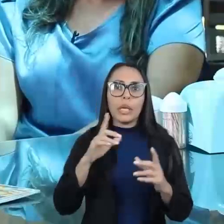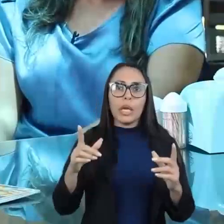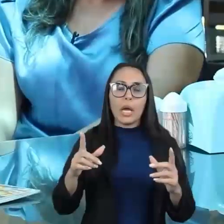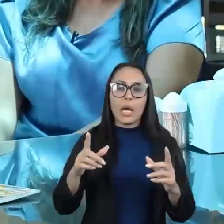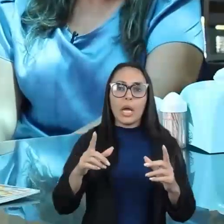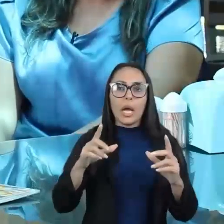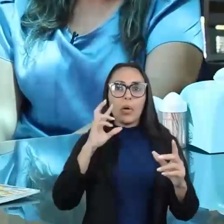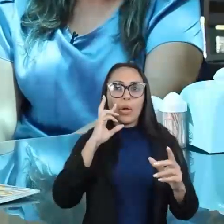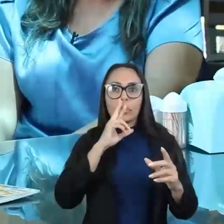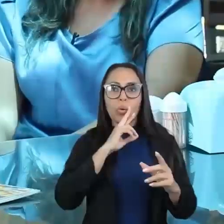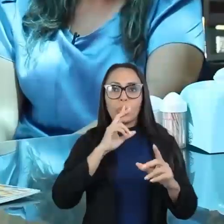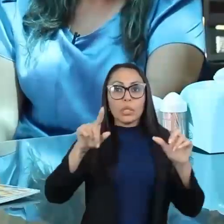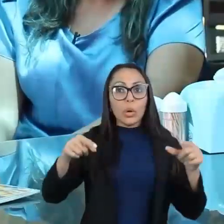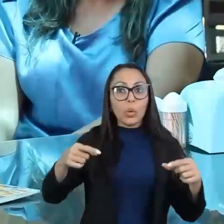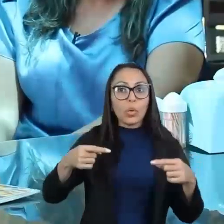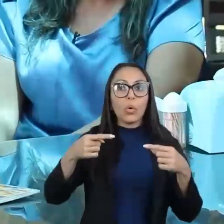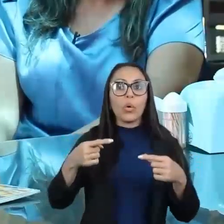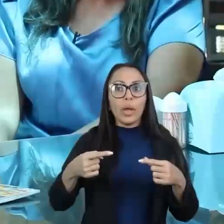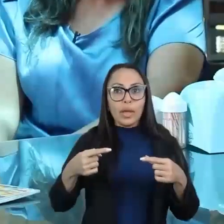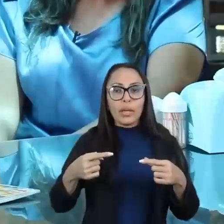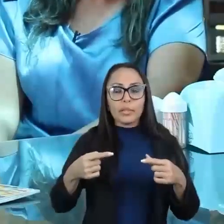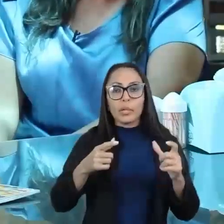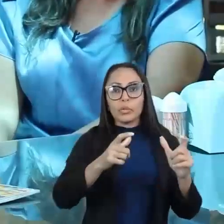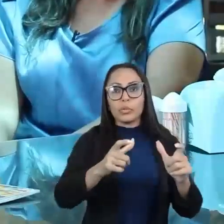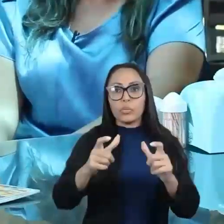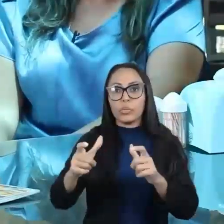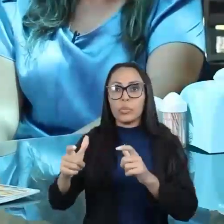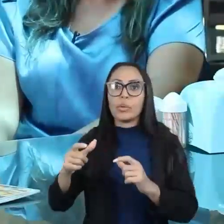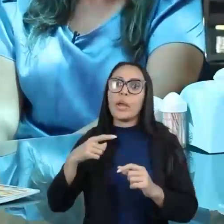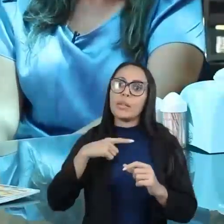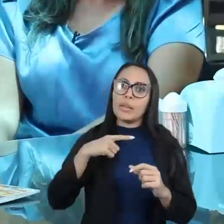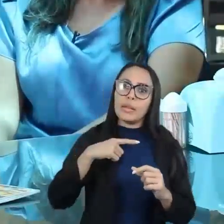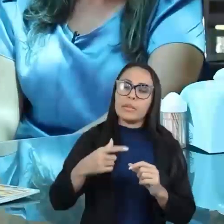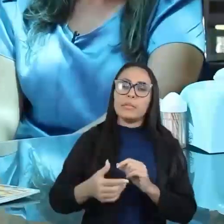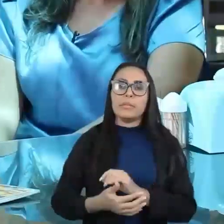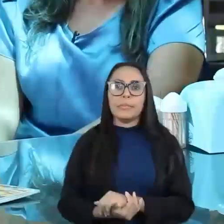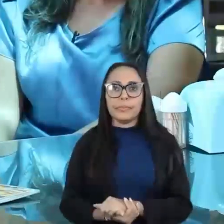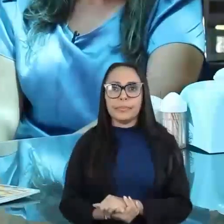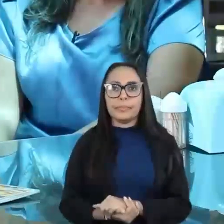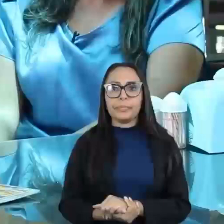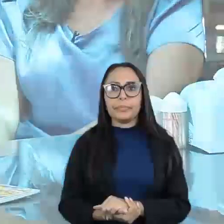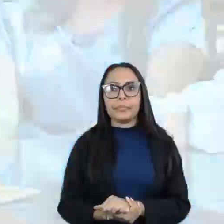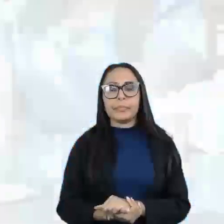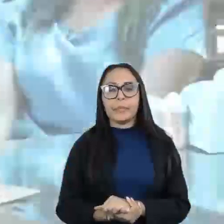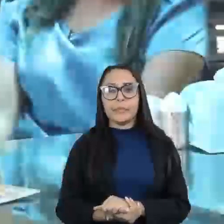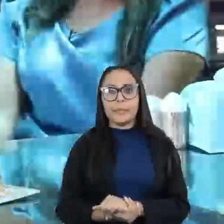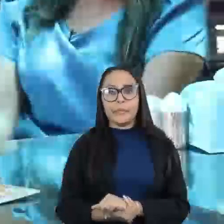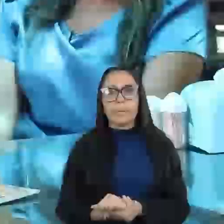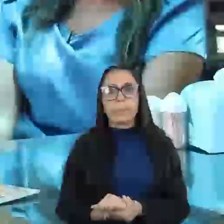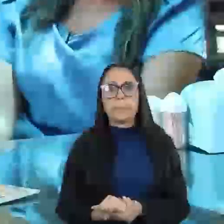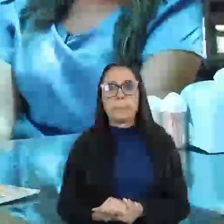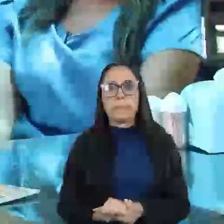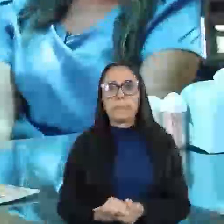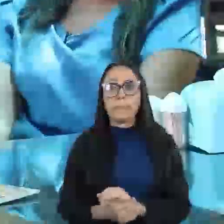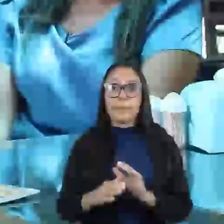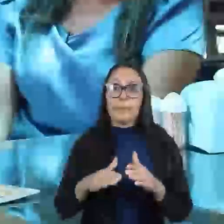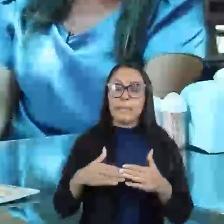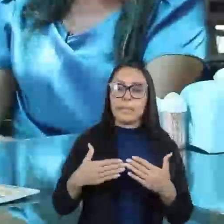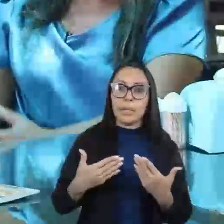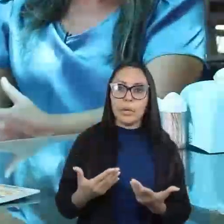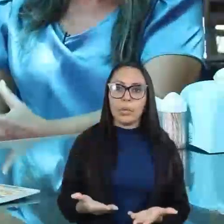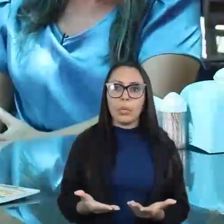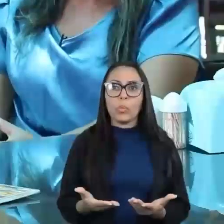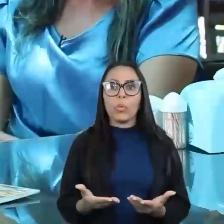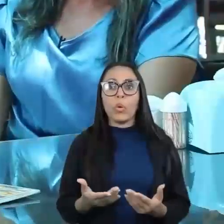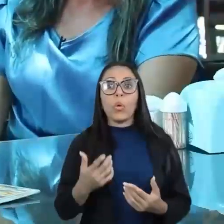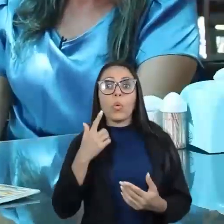todo lugar tem. Todo lugar vai ter. Se você não se preocupar, você vai cair e deixar para o seu concorrente. Então, Tiago, qual a